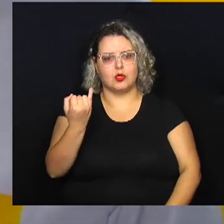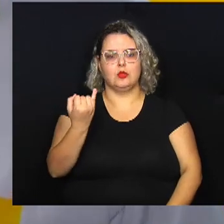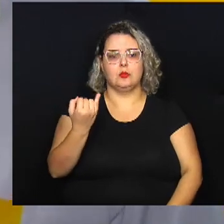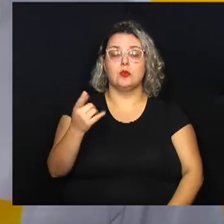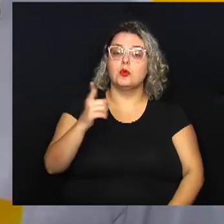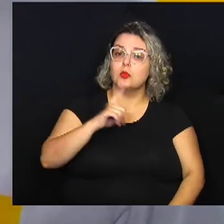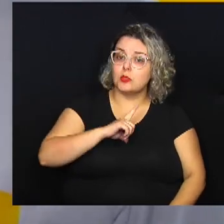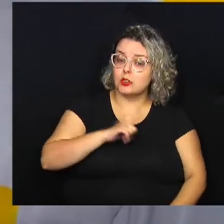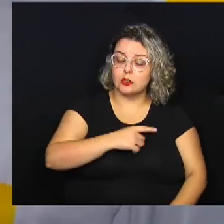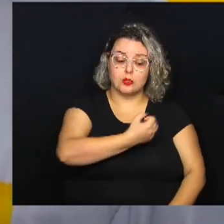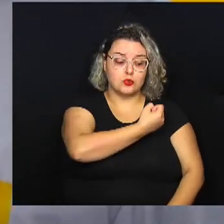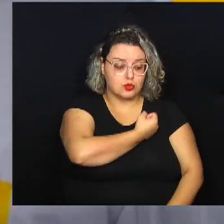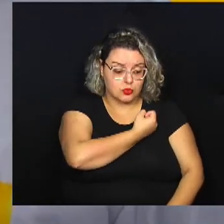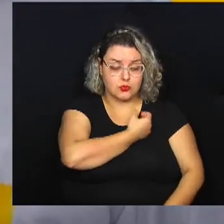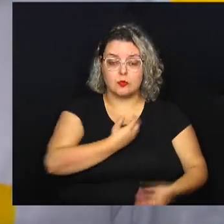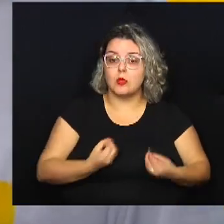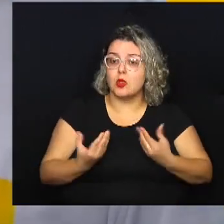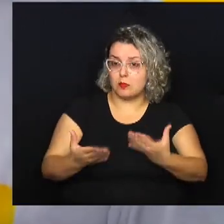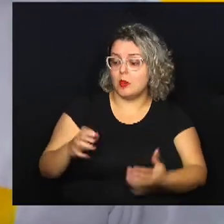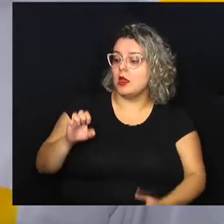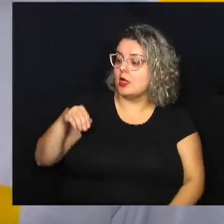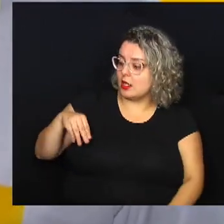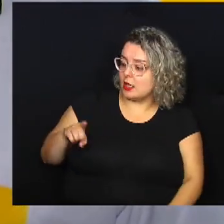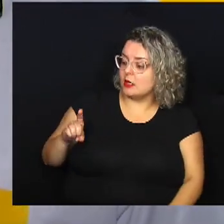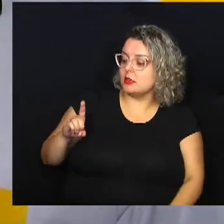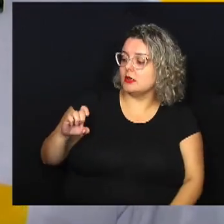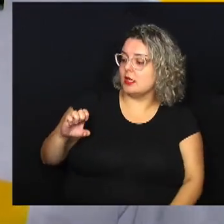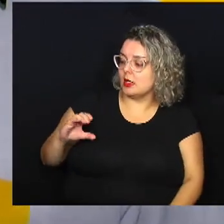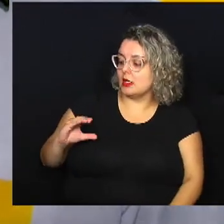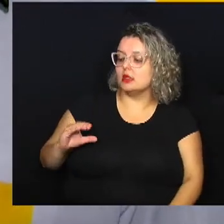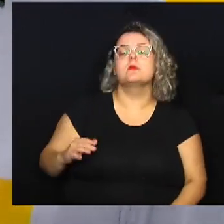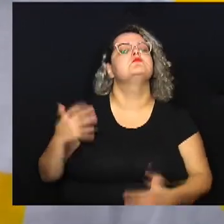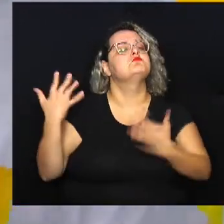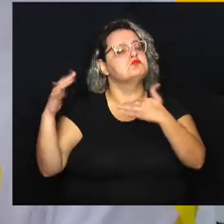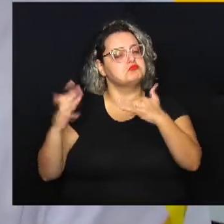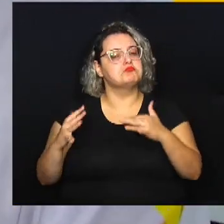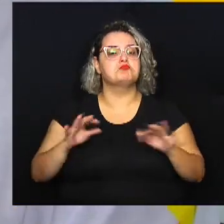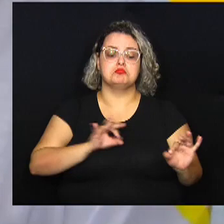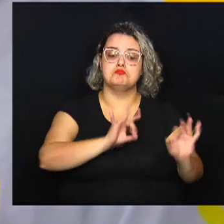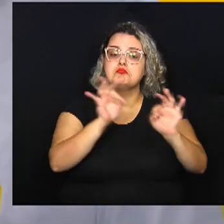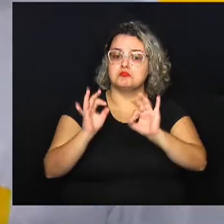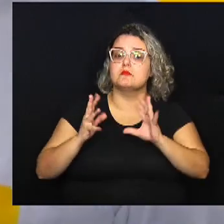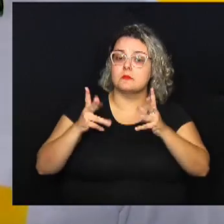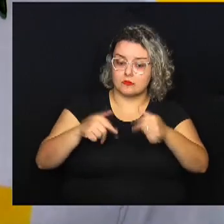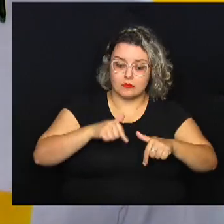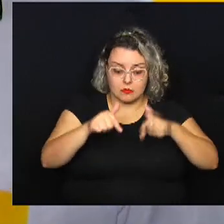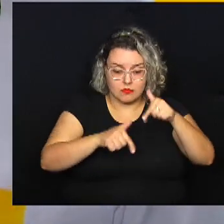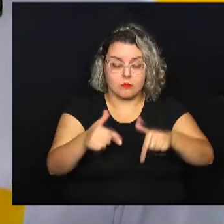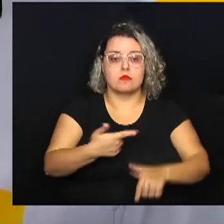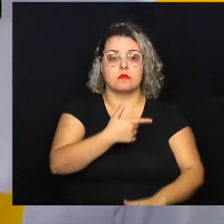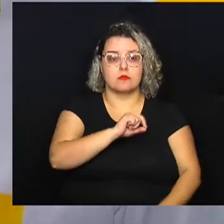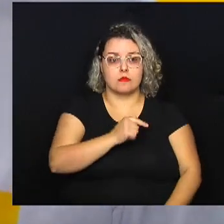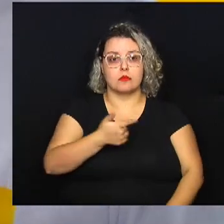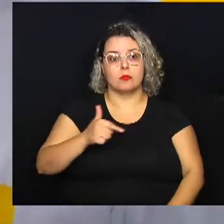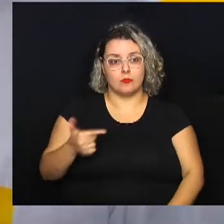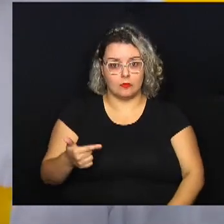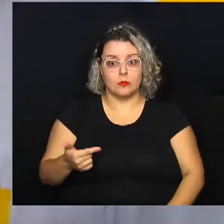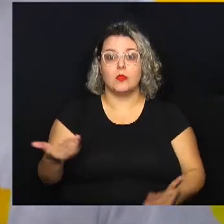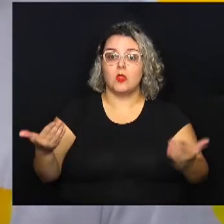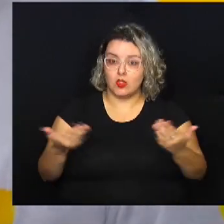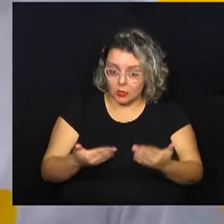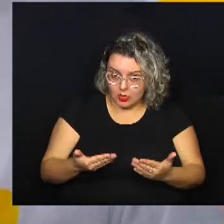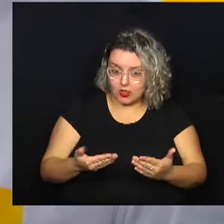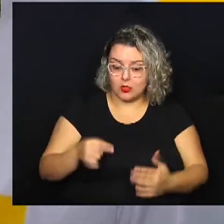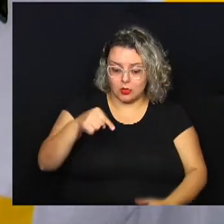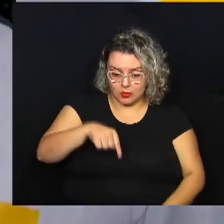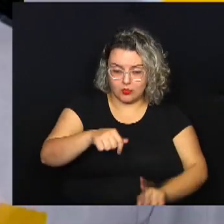números para a população. A INDEC está de parabéns. A gente tem acompanhado todo o trabalho feito em 2022 e agora em 2023, nesse mês